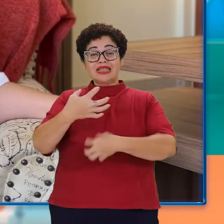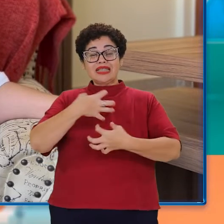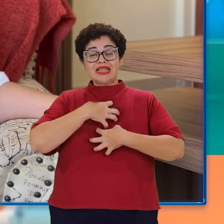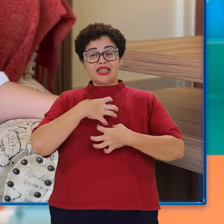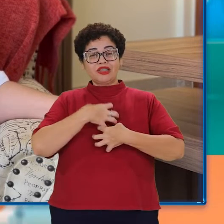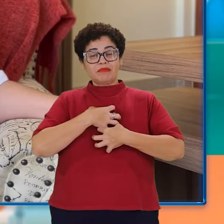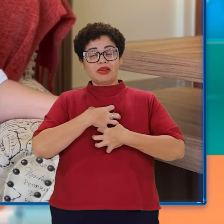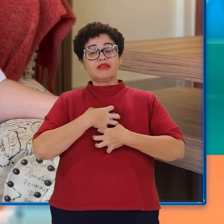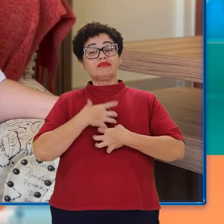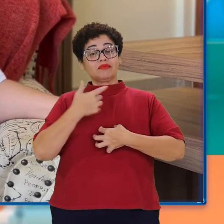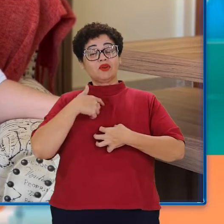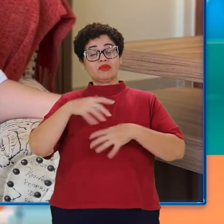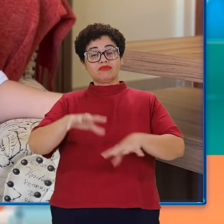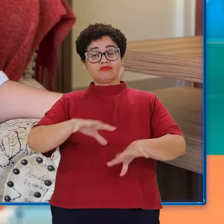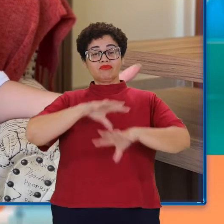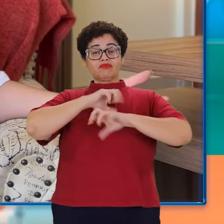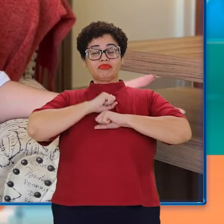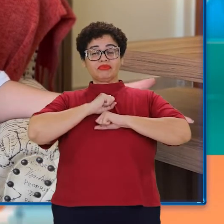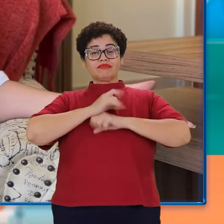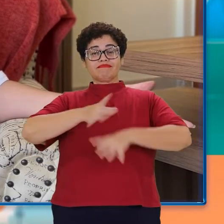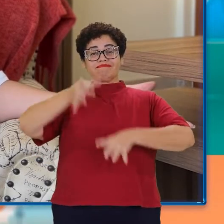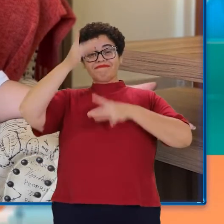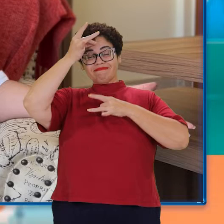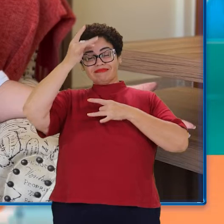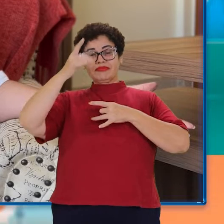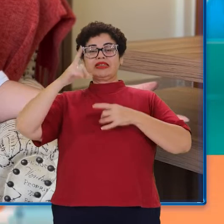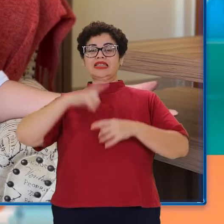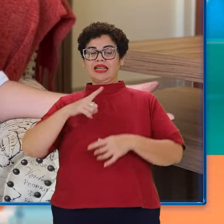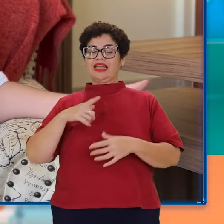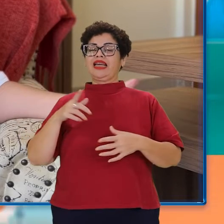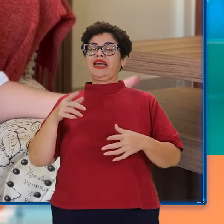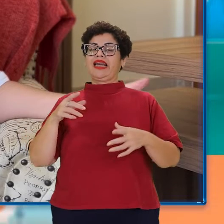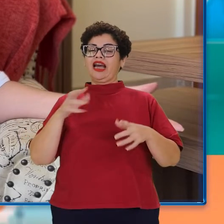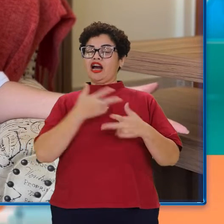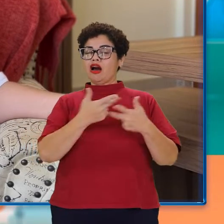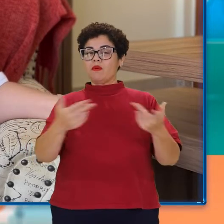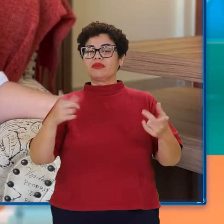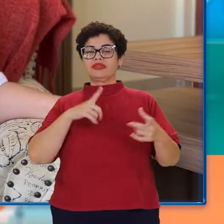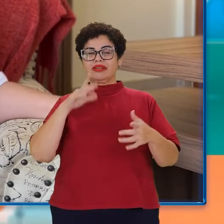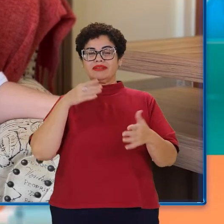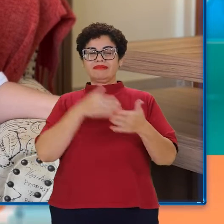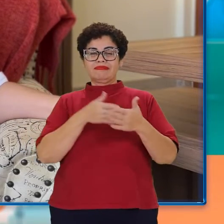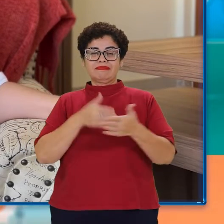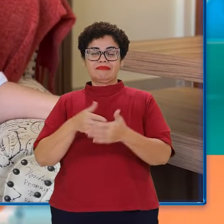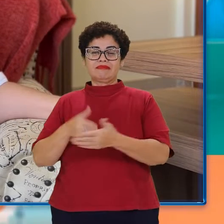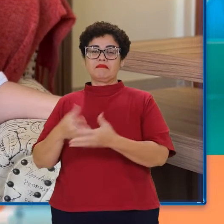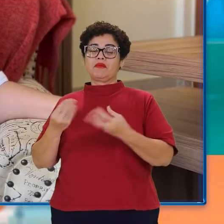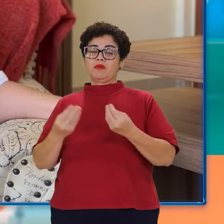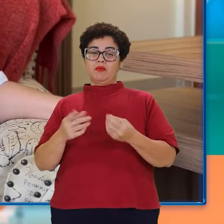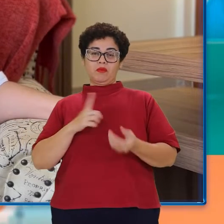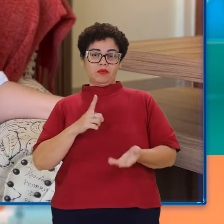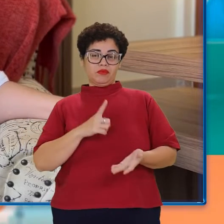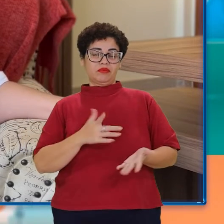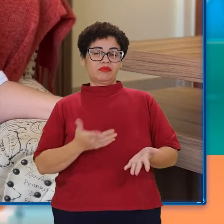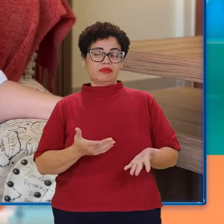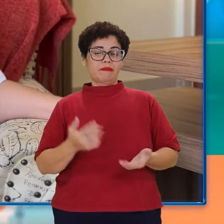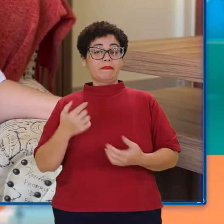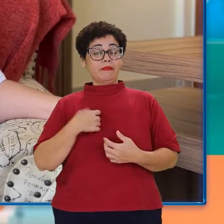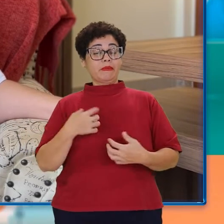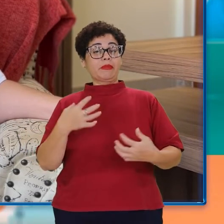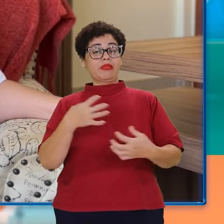sentimento. E na nossa formação, de uma maneira geral, nós temos crenças muito limitantes nessa área. Por